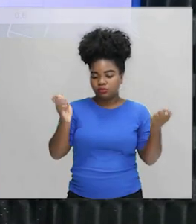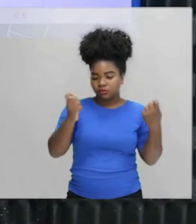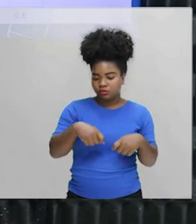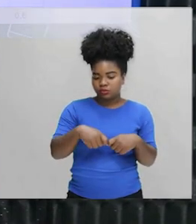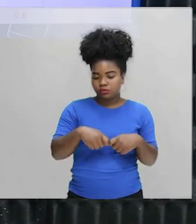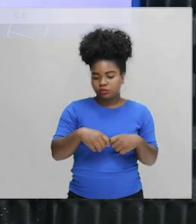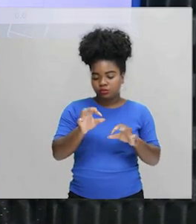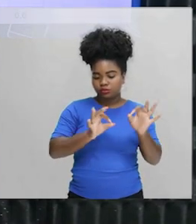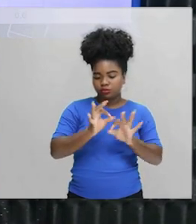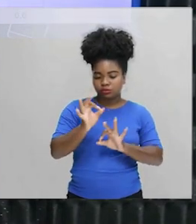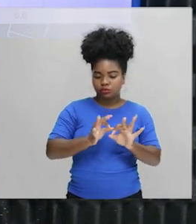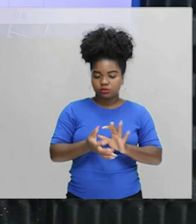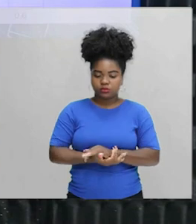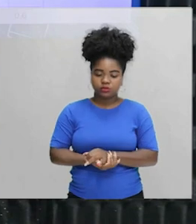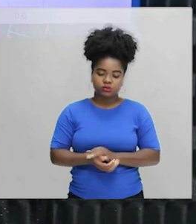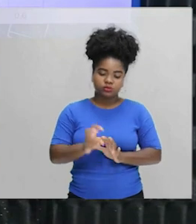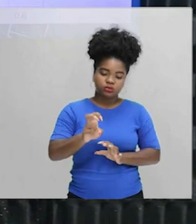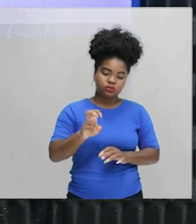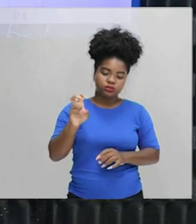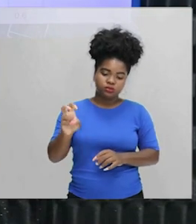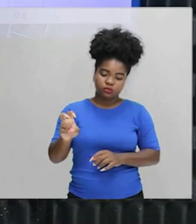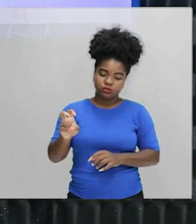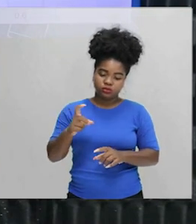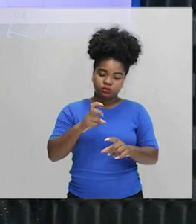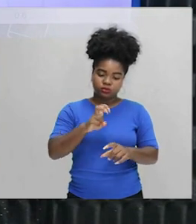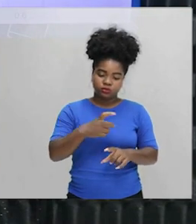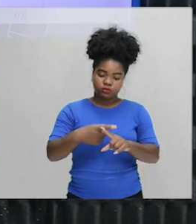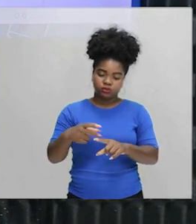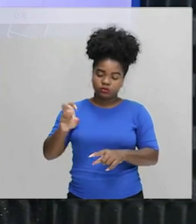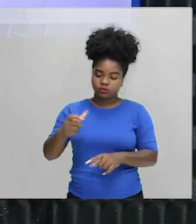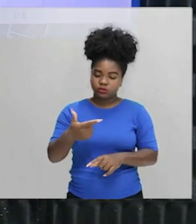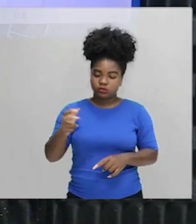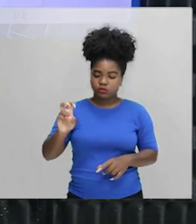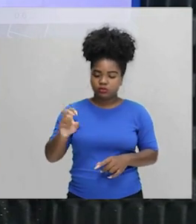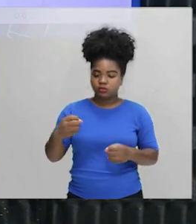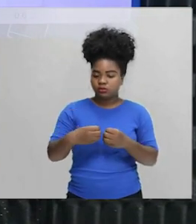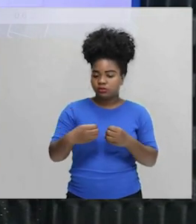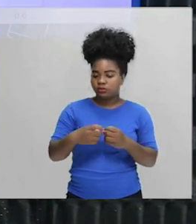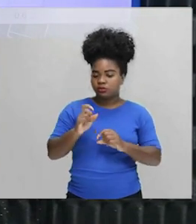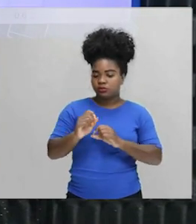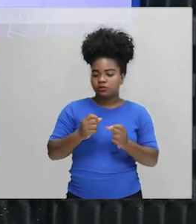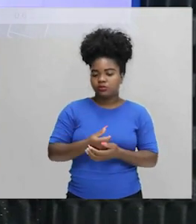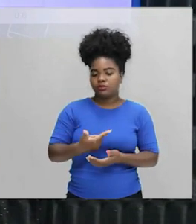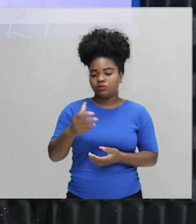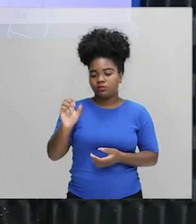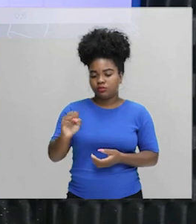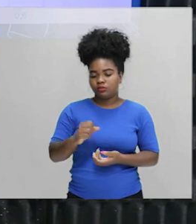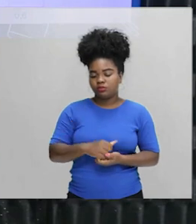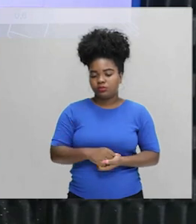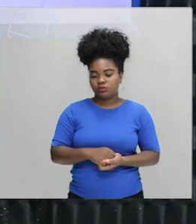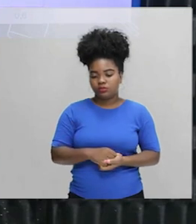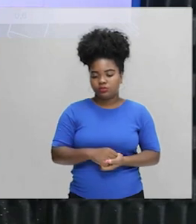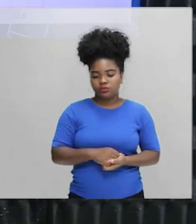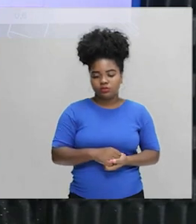fazer uma cont rápida porque 5 x 5 por exemplo dá 25 o mais próximo de 25 seria o 28